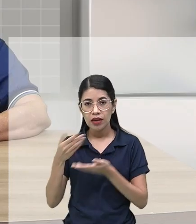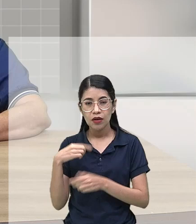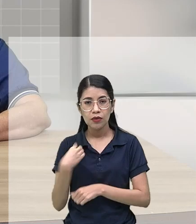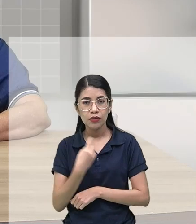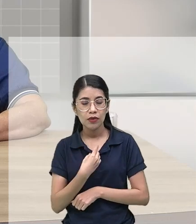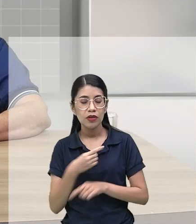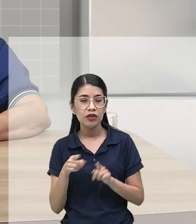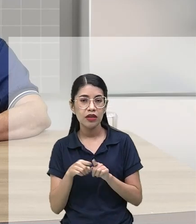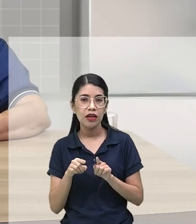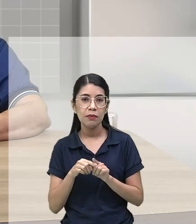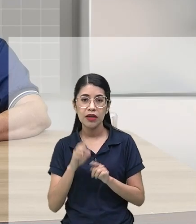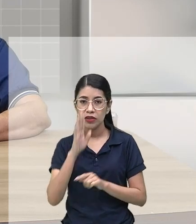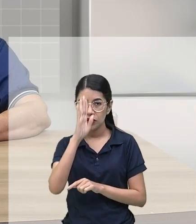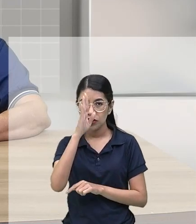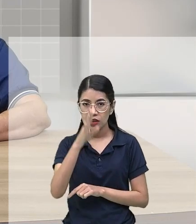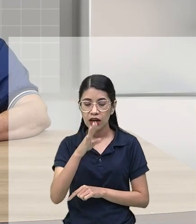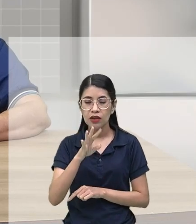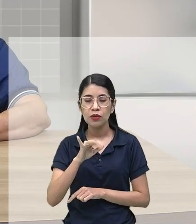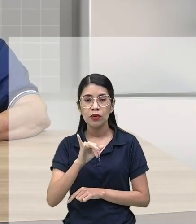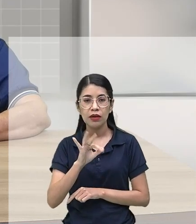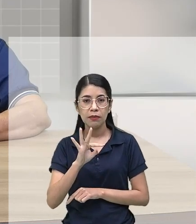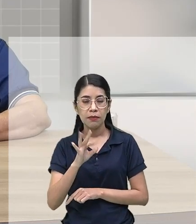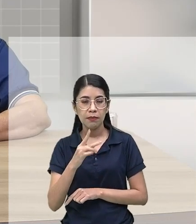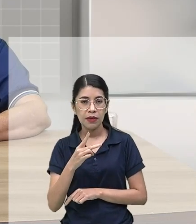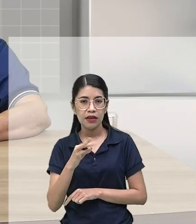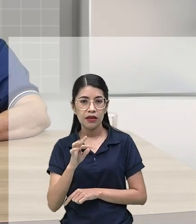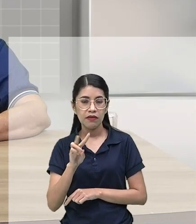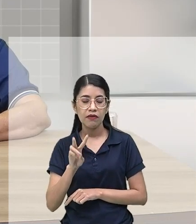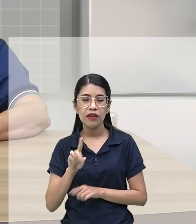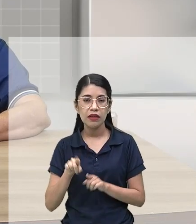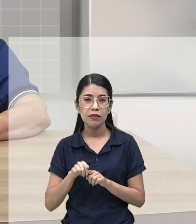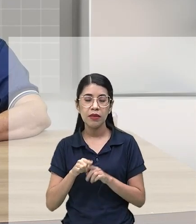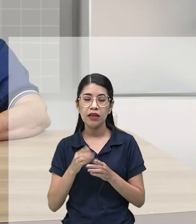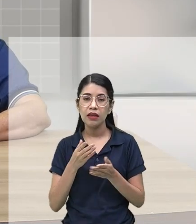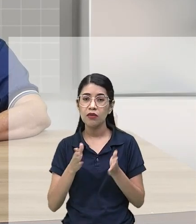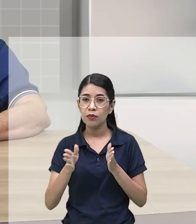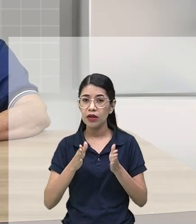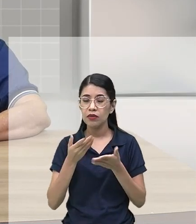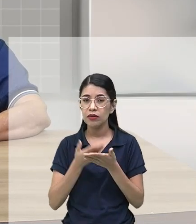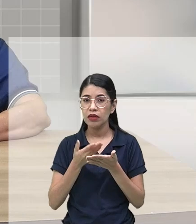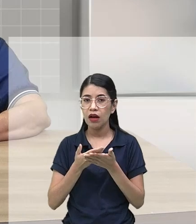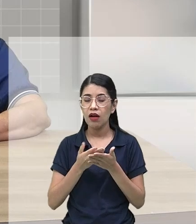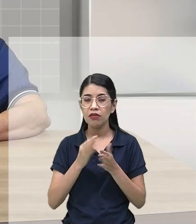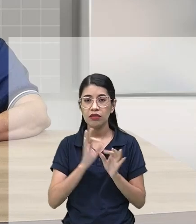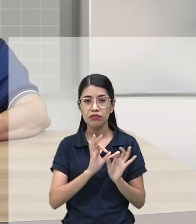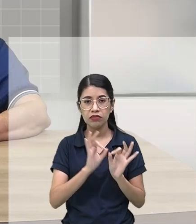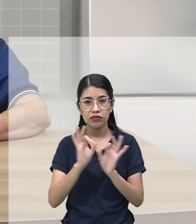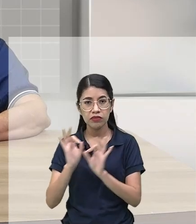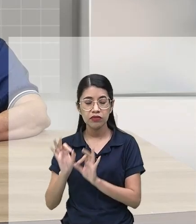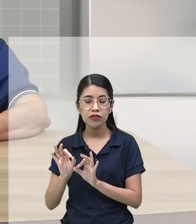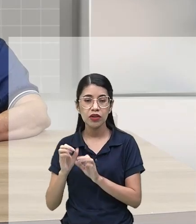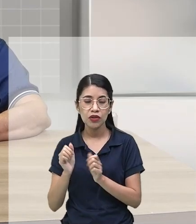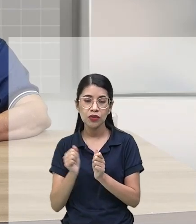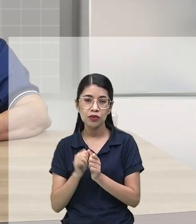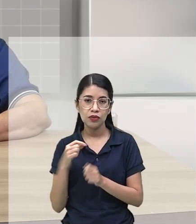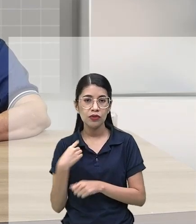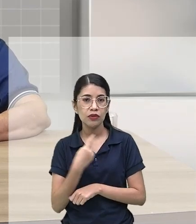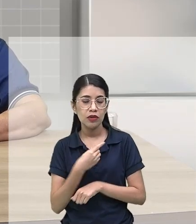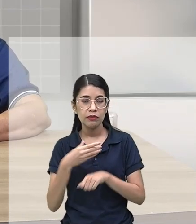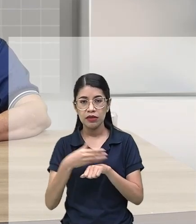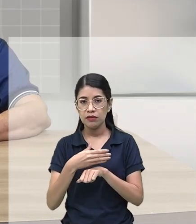sanar dúvidas, nesse momento que a aula está sendo transmitida, porque nós também estamos acompanhando no canal via